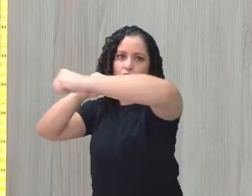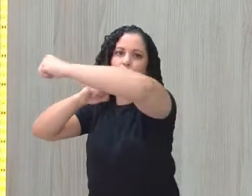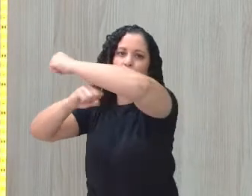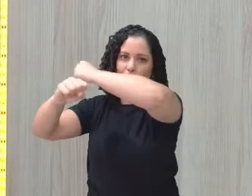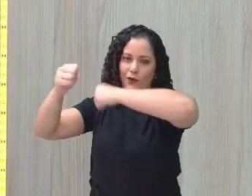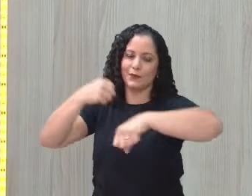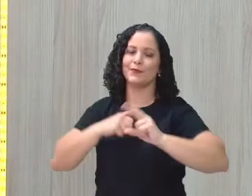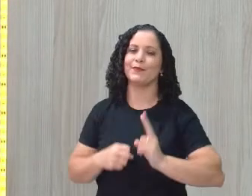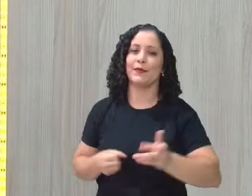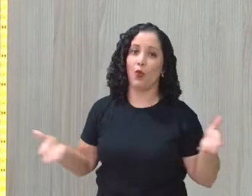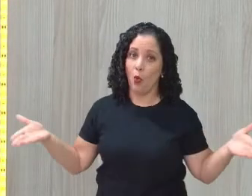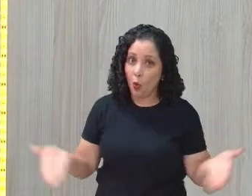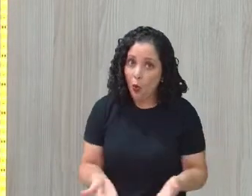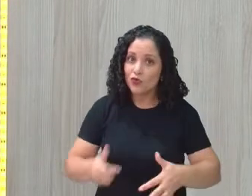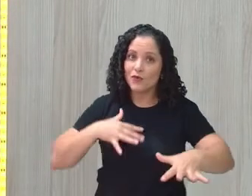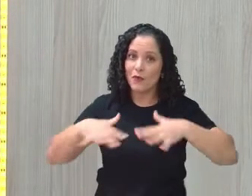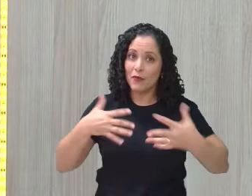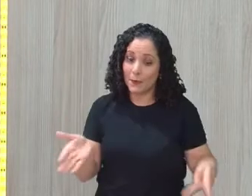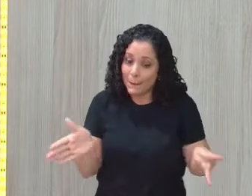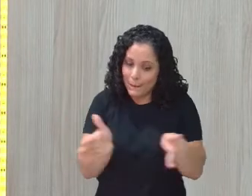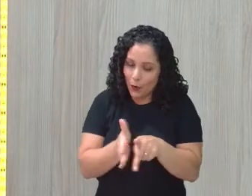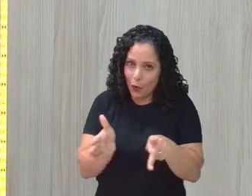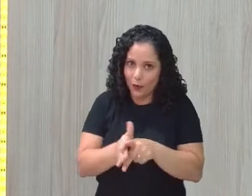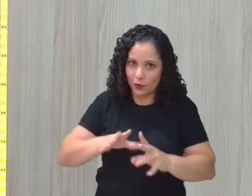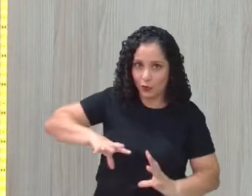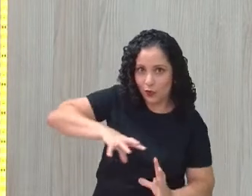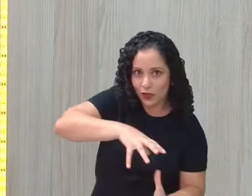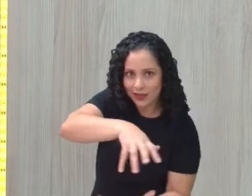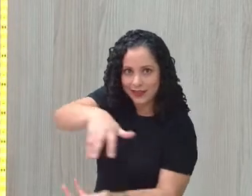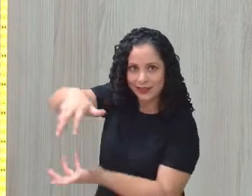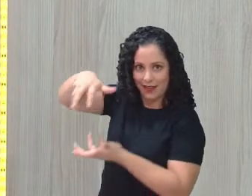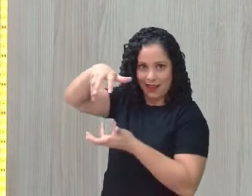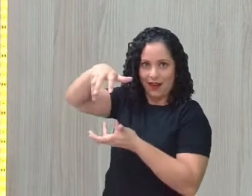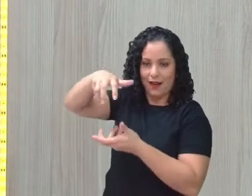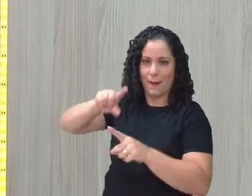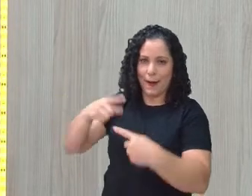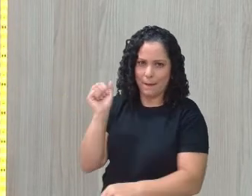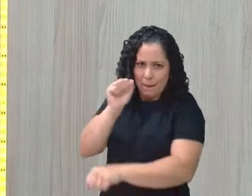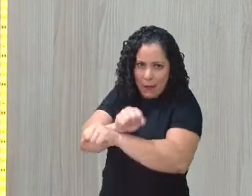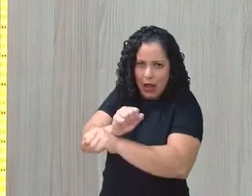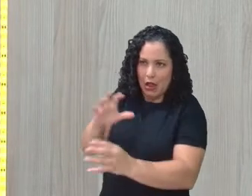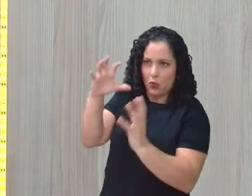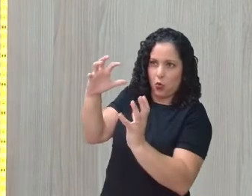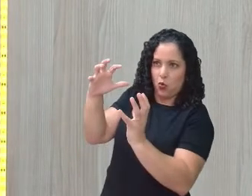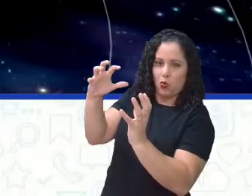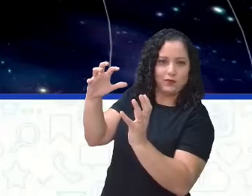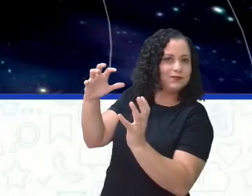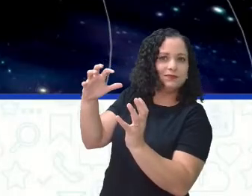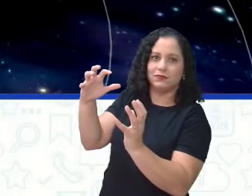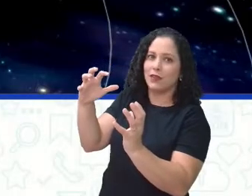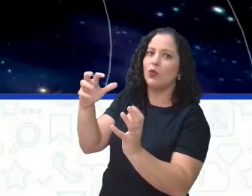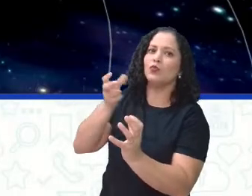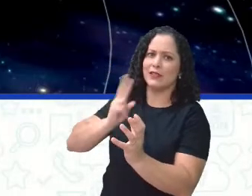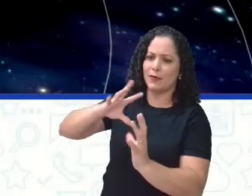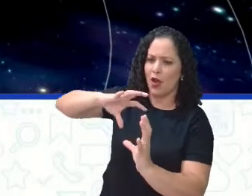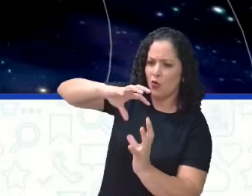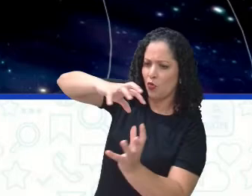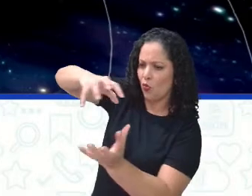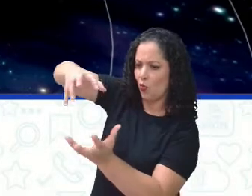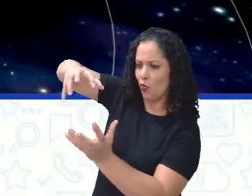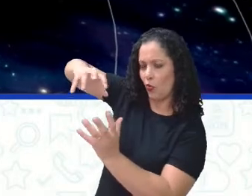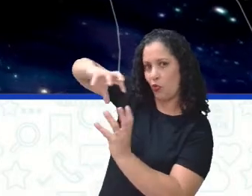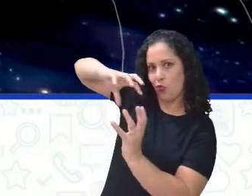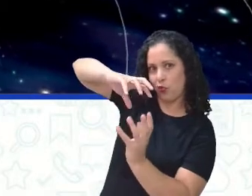os movimentos da Terra, né? Isso. Mas aí nós vemos que eles não param no espaço, eles estão em constante